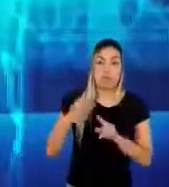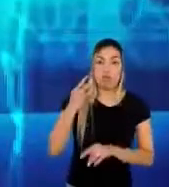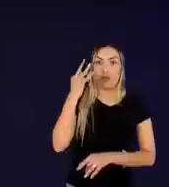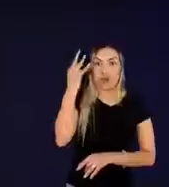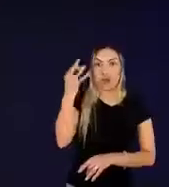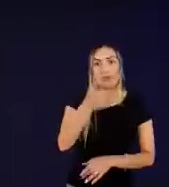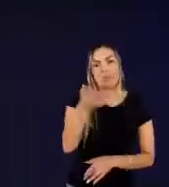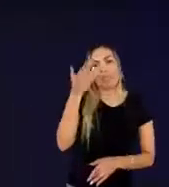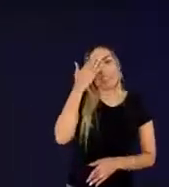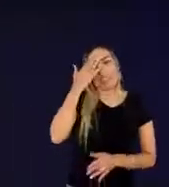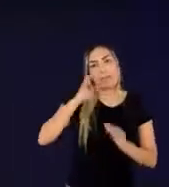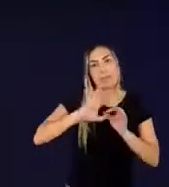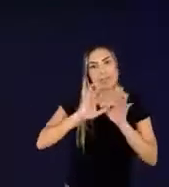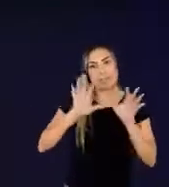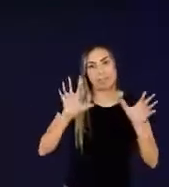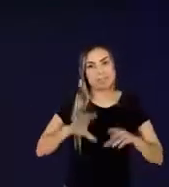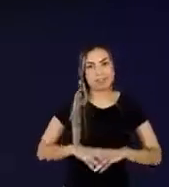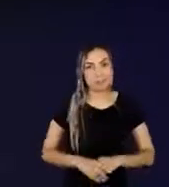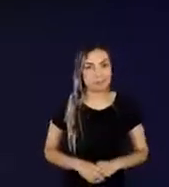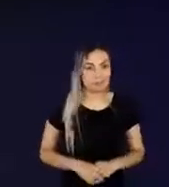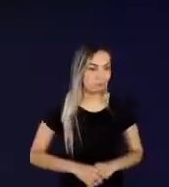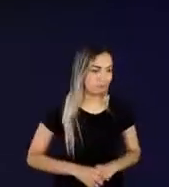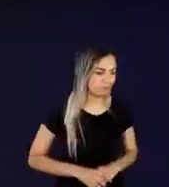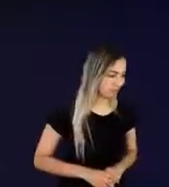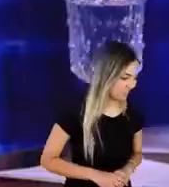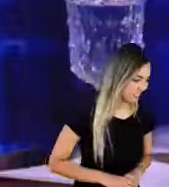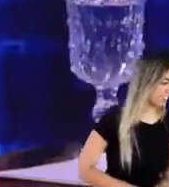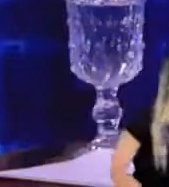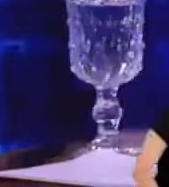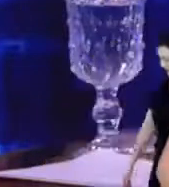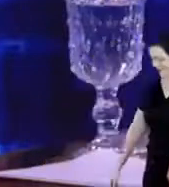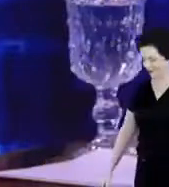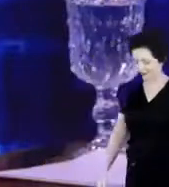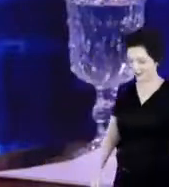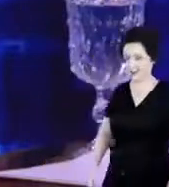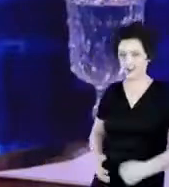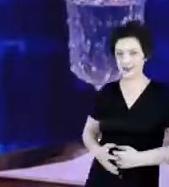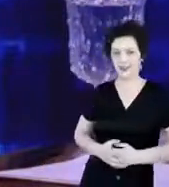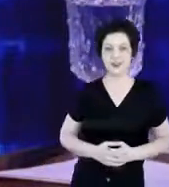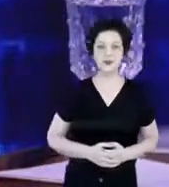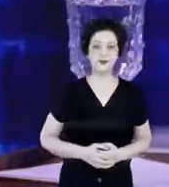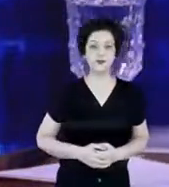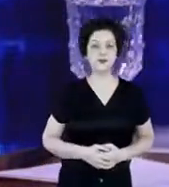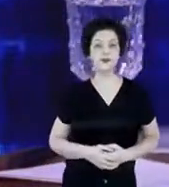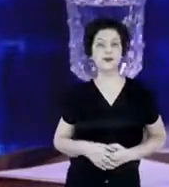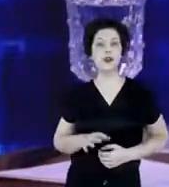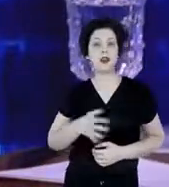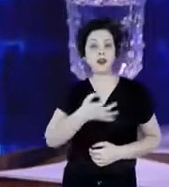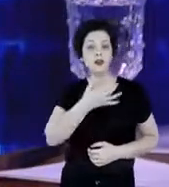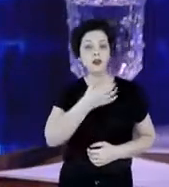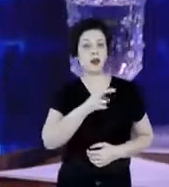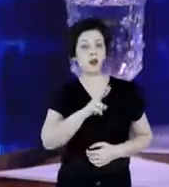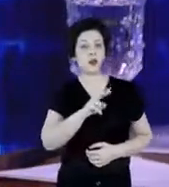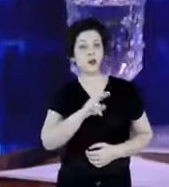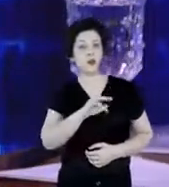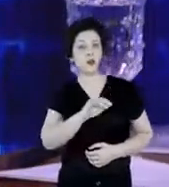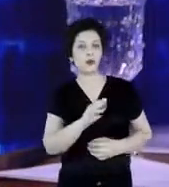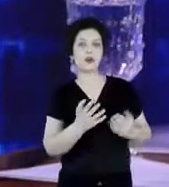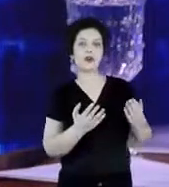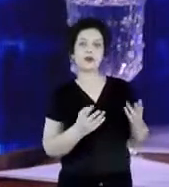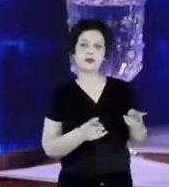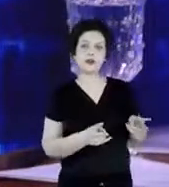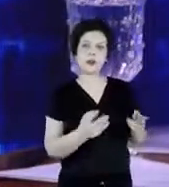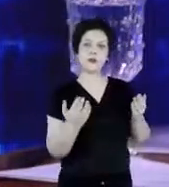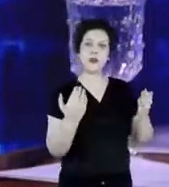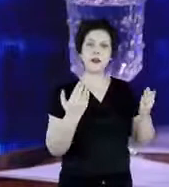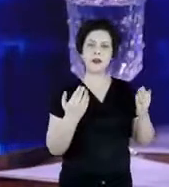livre. Muito bom, André. Obrigado. Só um comentário aqui, acho que eu vejo sempre o Rui sempre fazendo uma analogia com o mercado